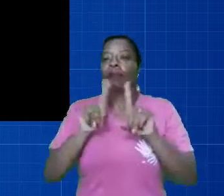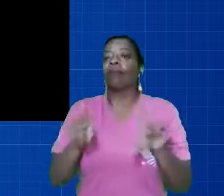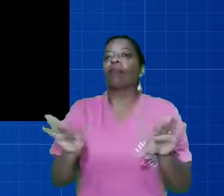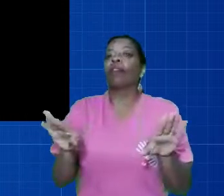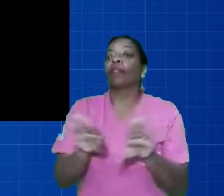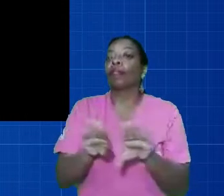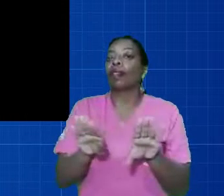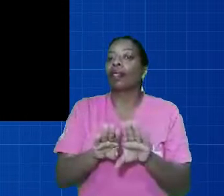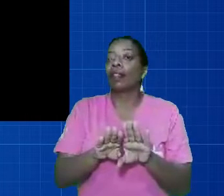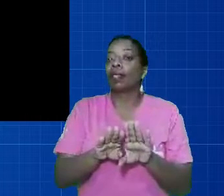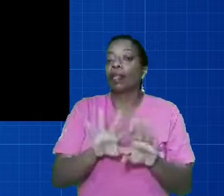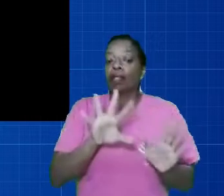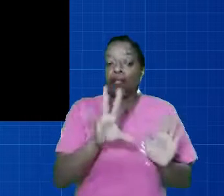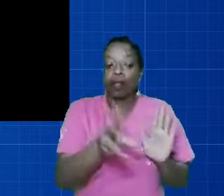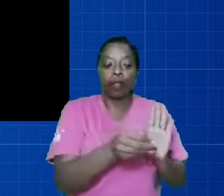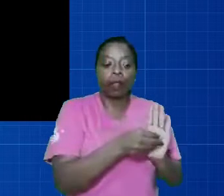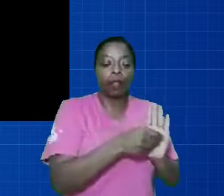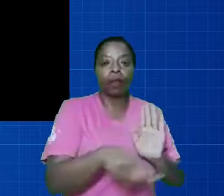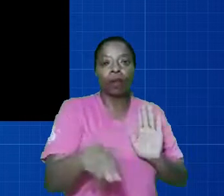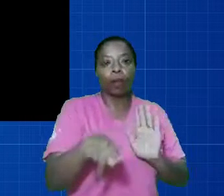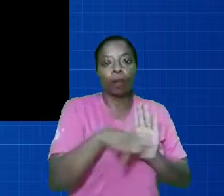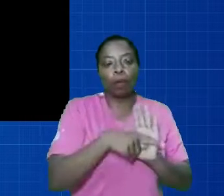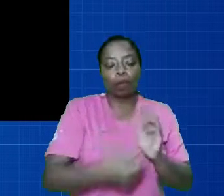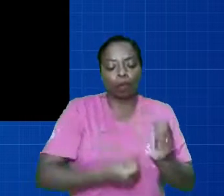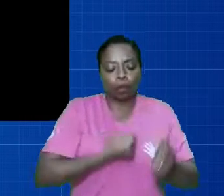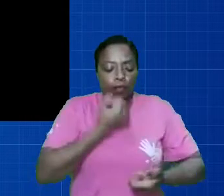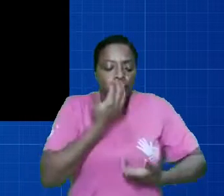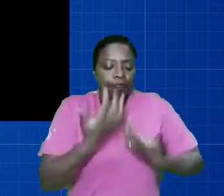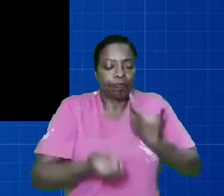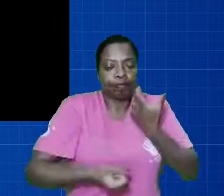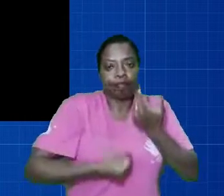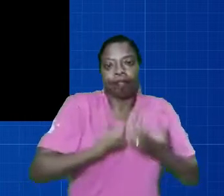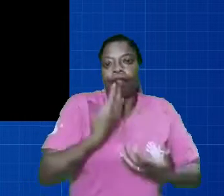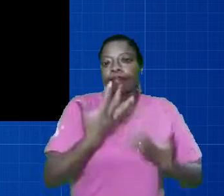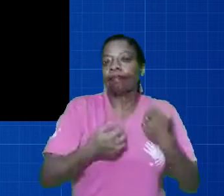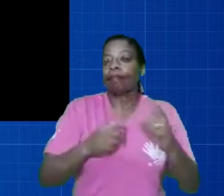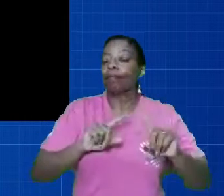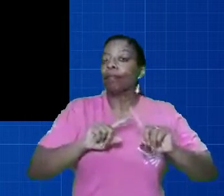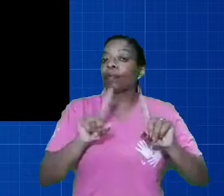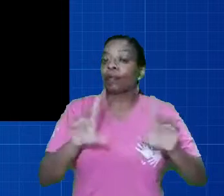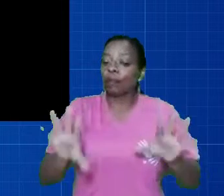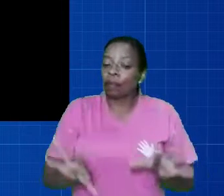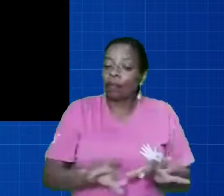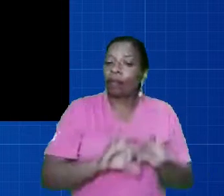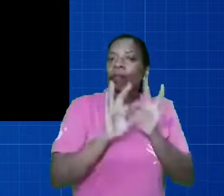anterior, posterior de expressão, mas sempre fundamentadas em uma questão,